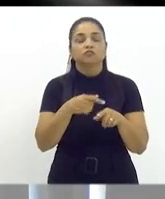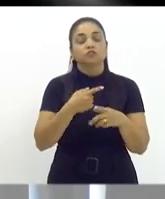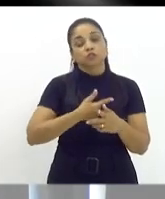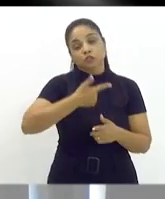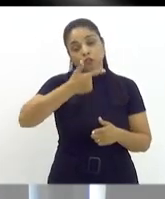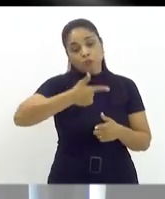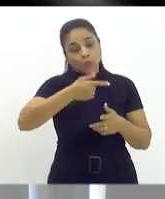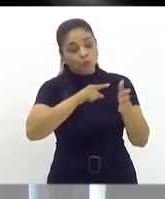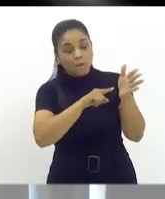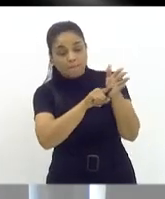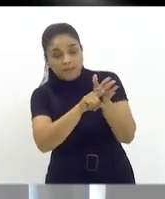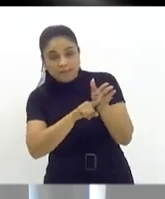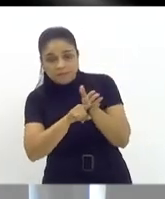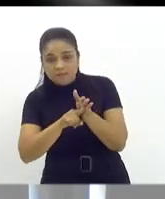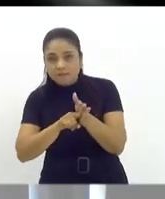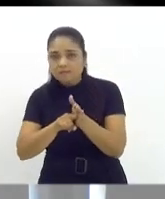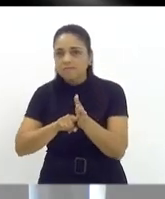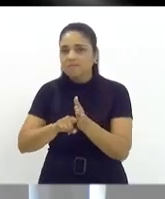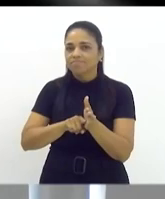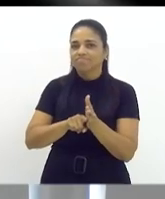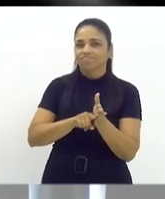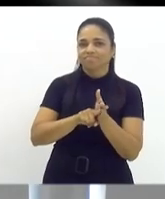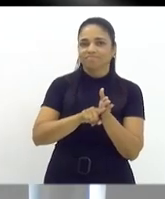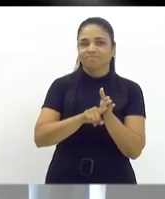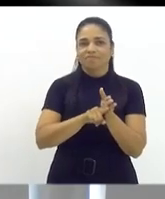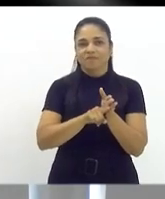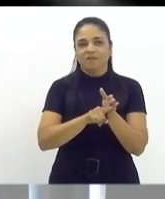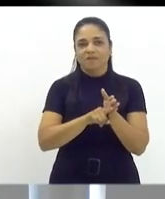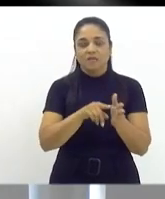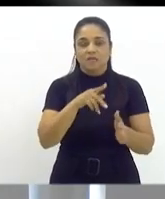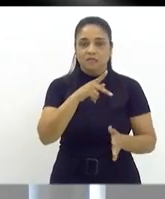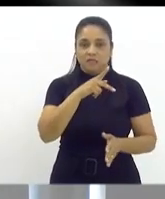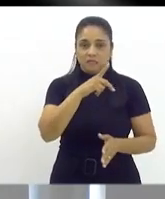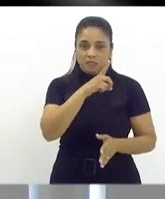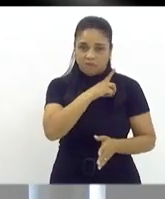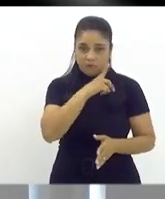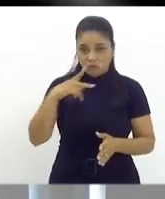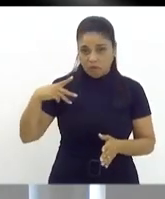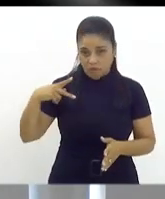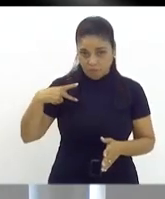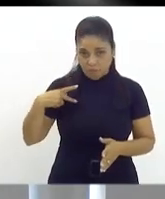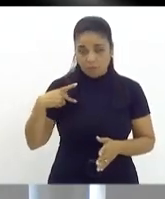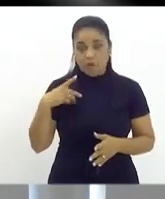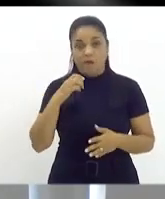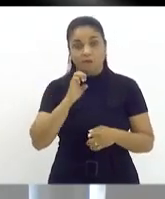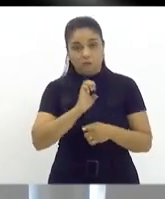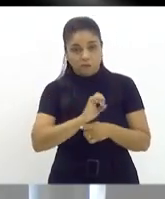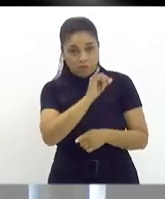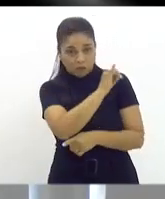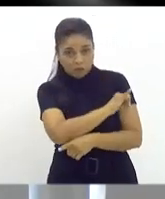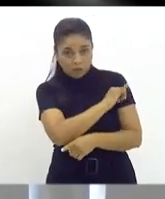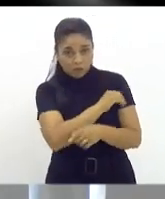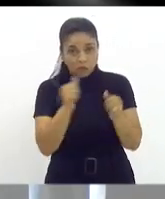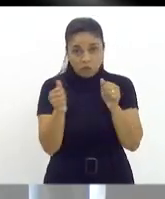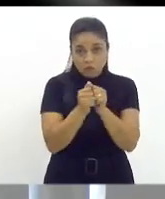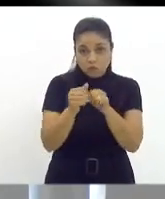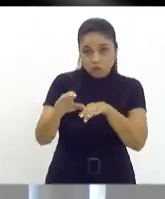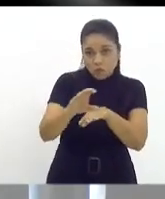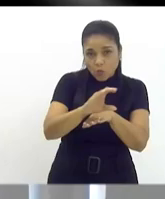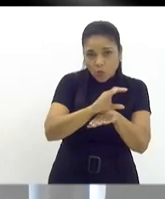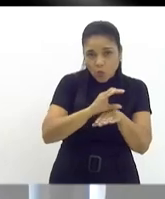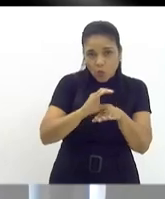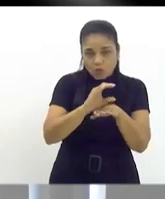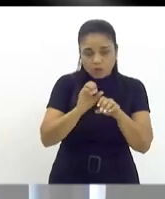pesquisa essa segunda pesquisa ela foi Defensoria Pública do Rio junto com o Conselho Nacional de